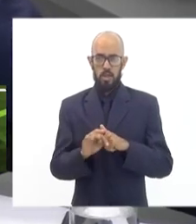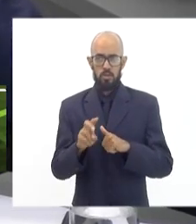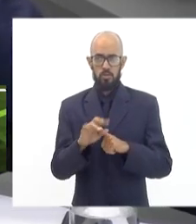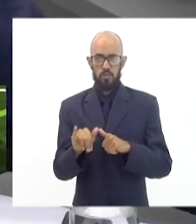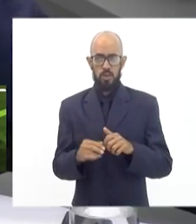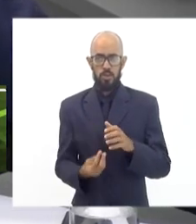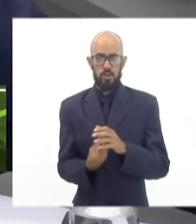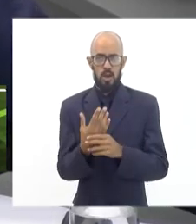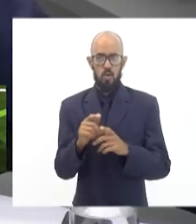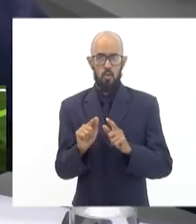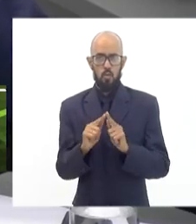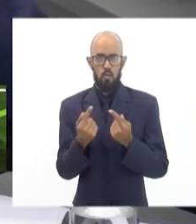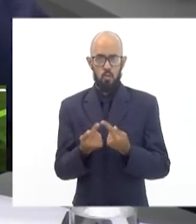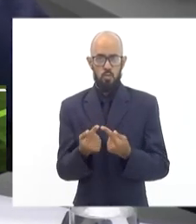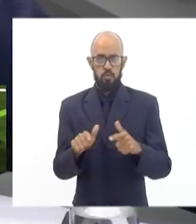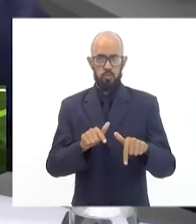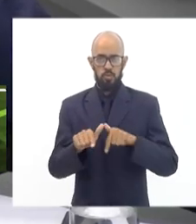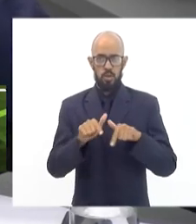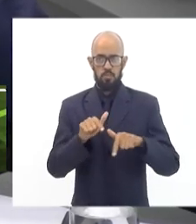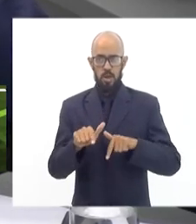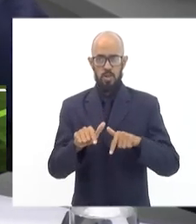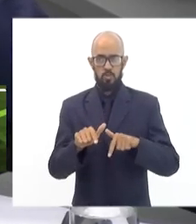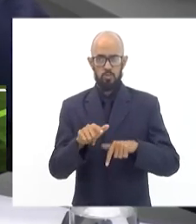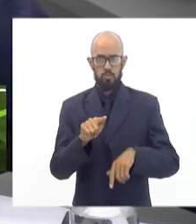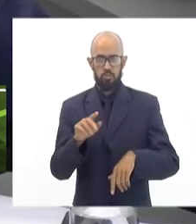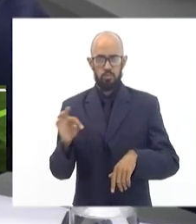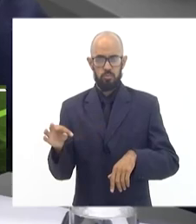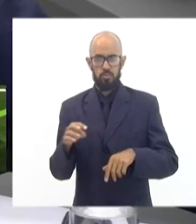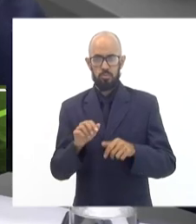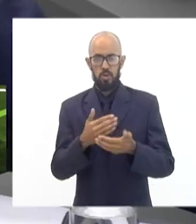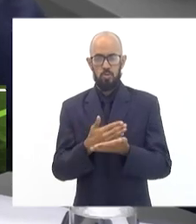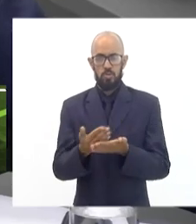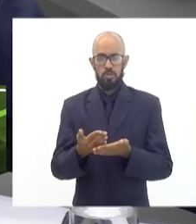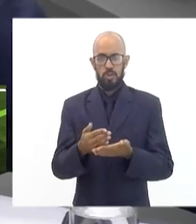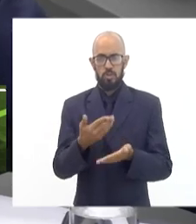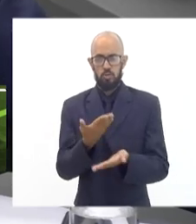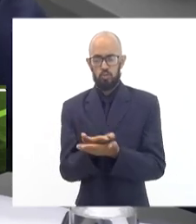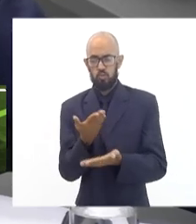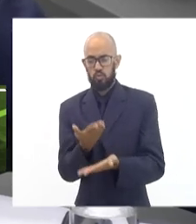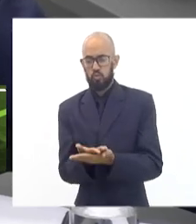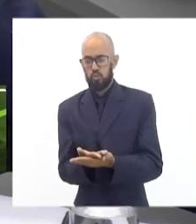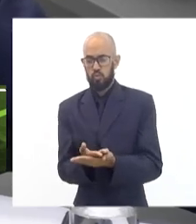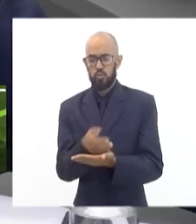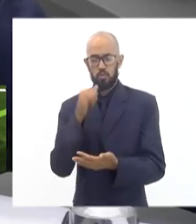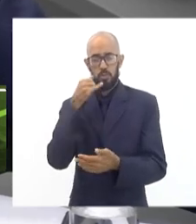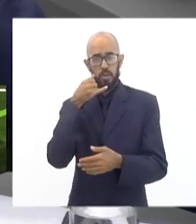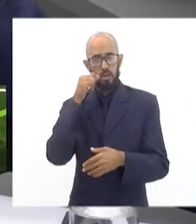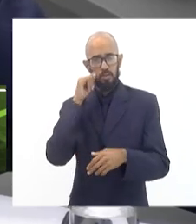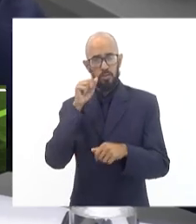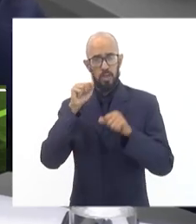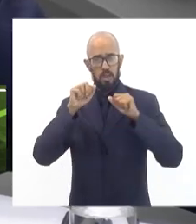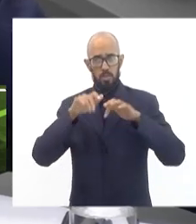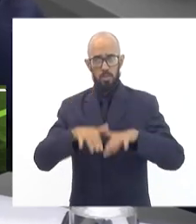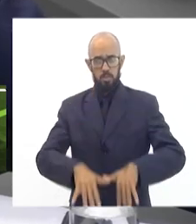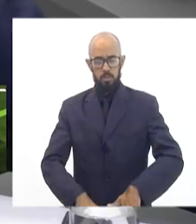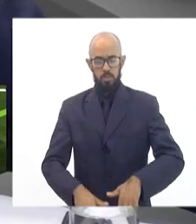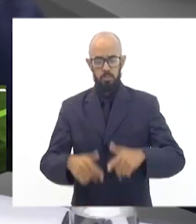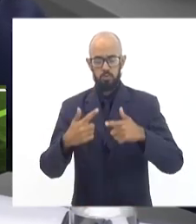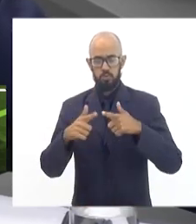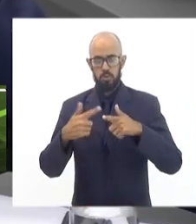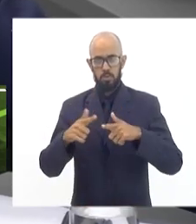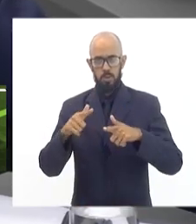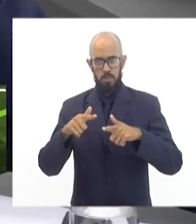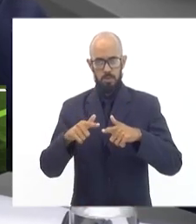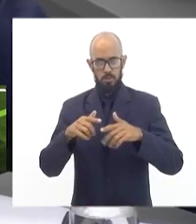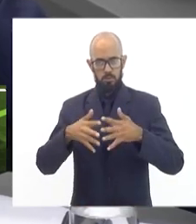trabalho para começar esses estudos preventivo de encostas de drenagem na questão de Petrópolis